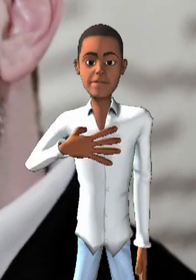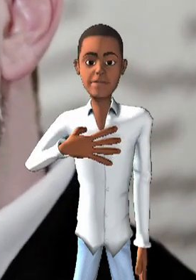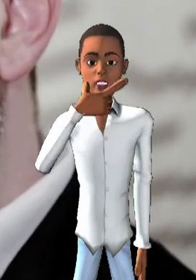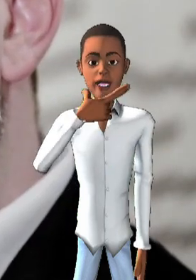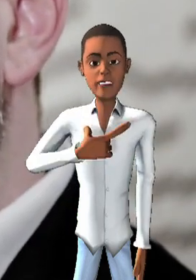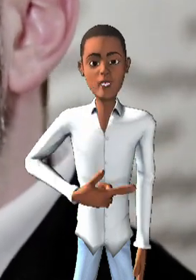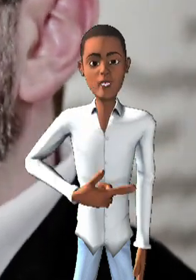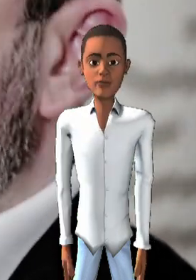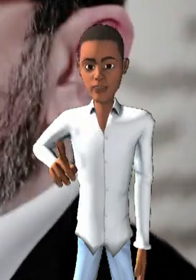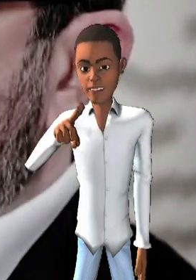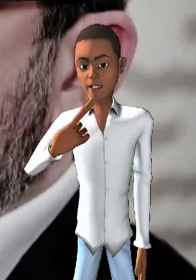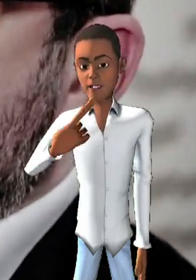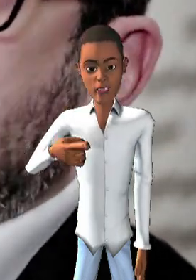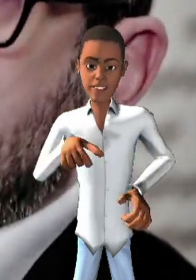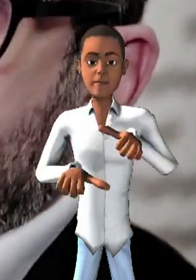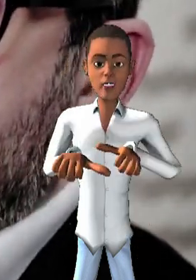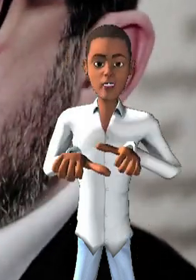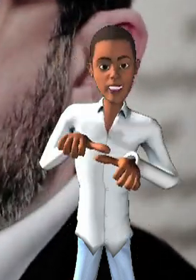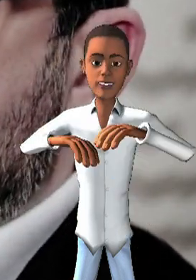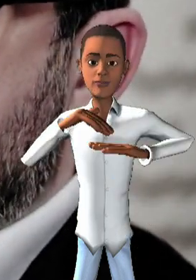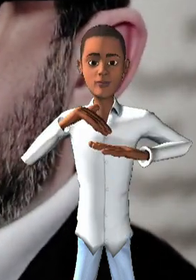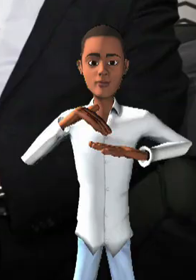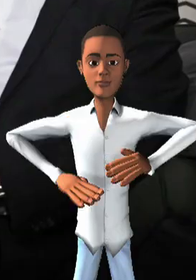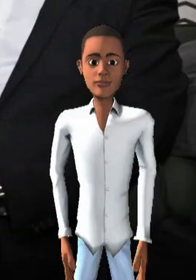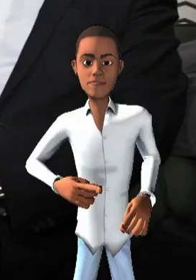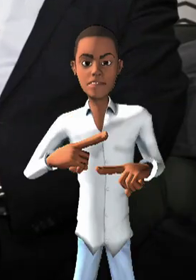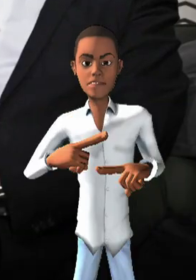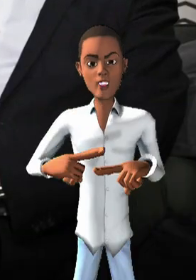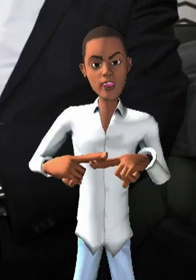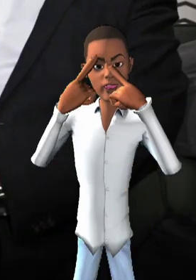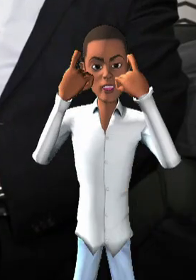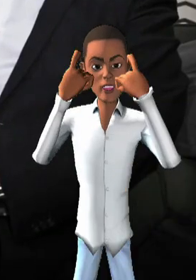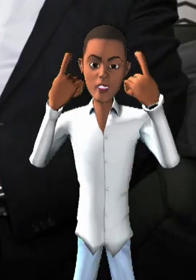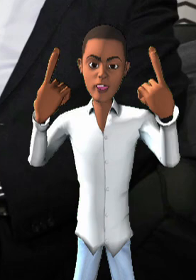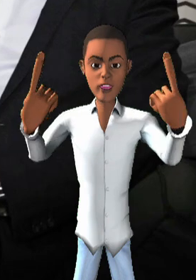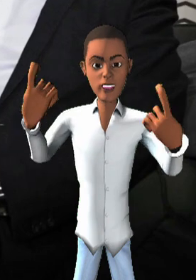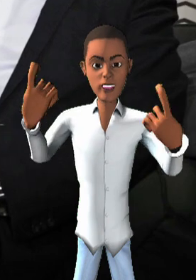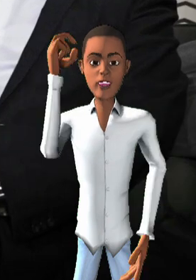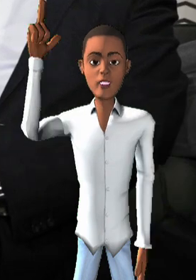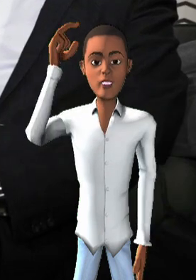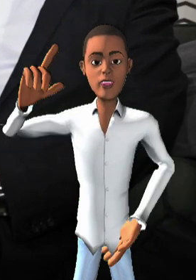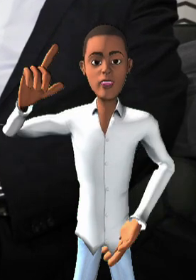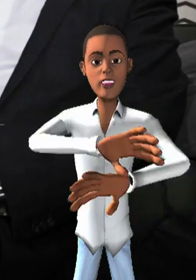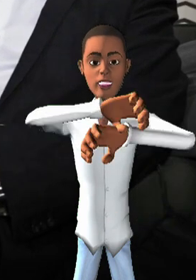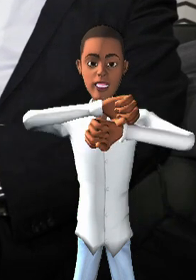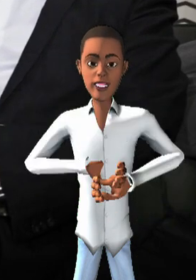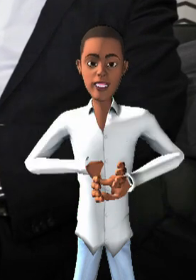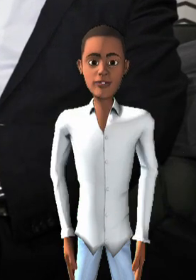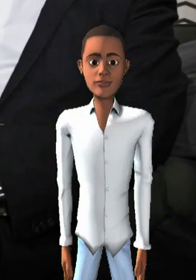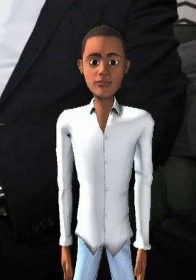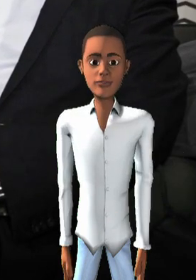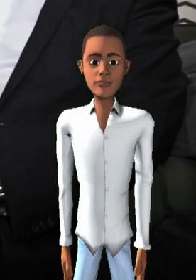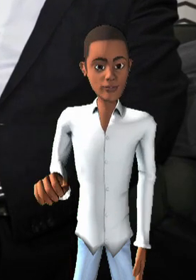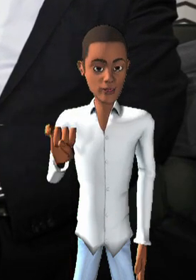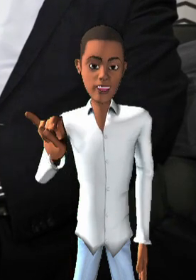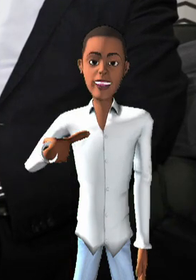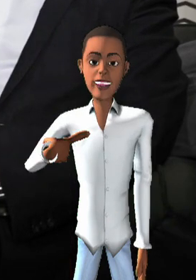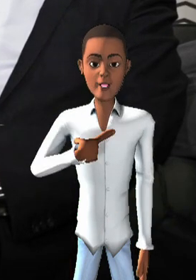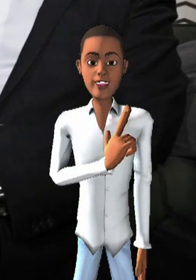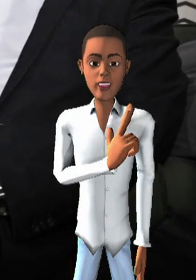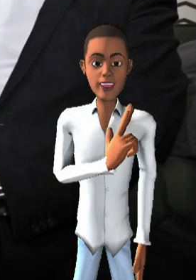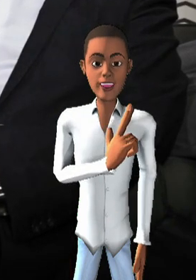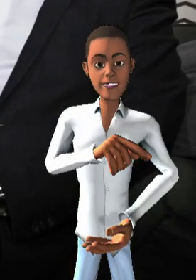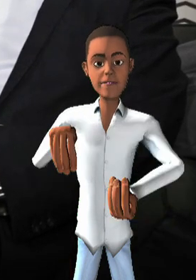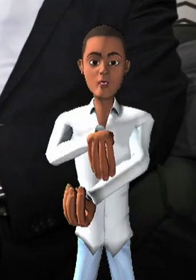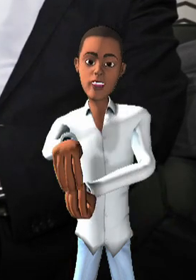próprio comportamento e depois colocando em prática, porque essa violência é relacional, ela é cultural. Na medida em que eu